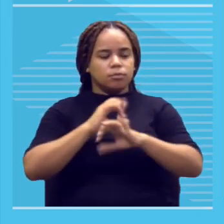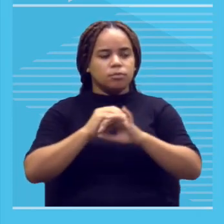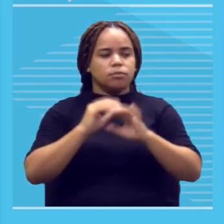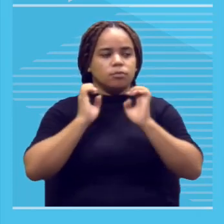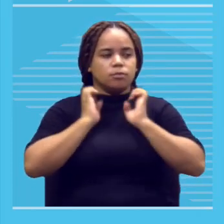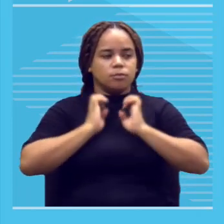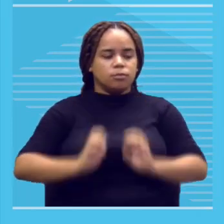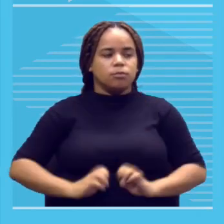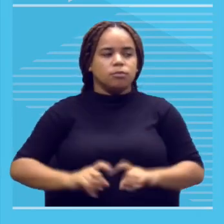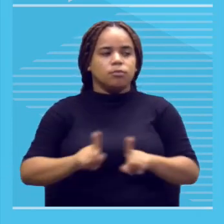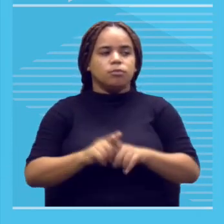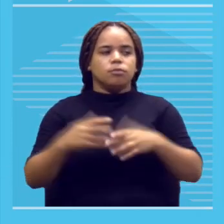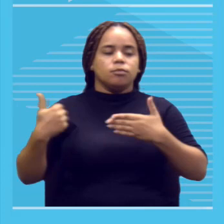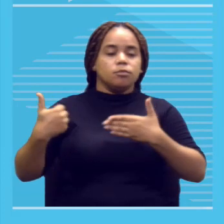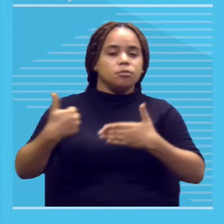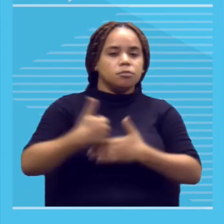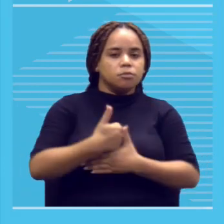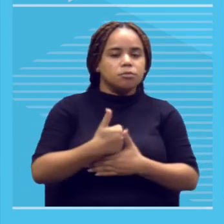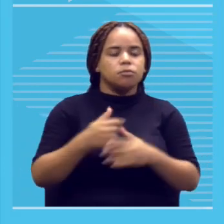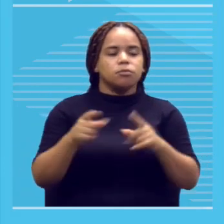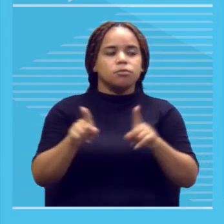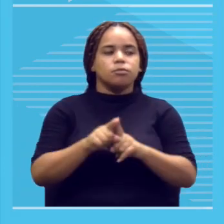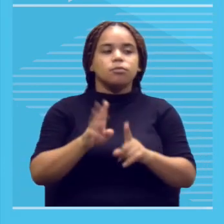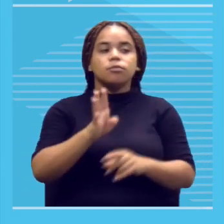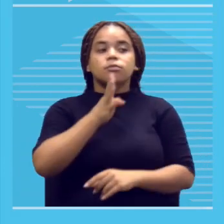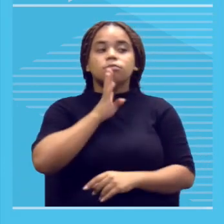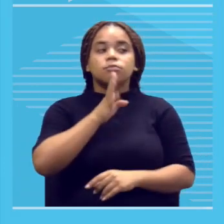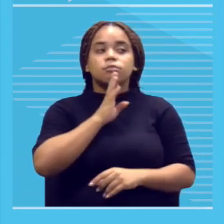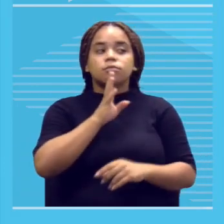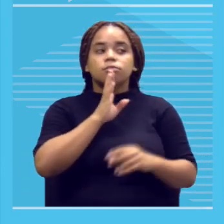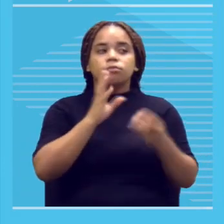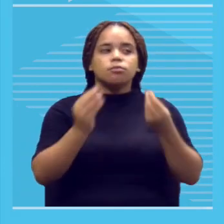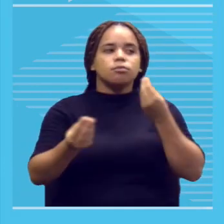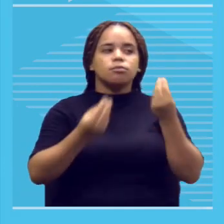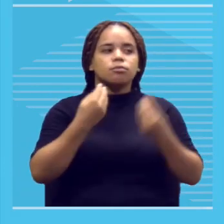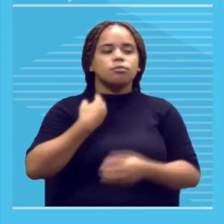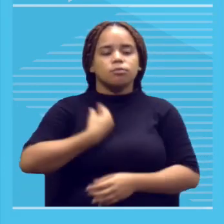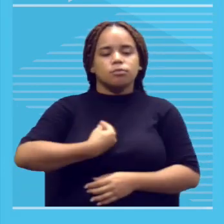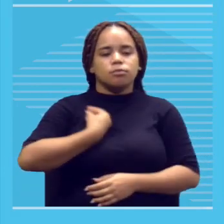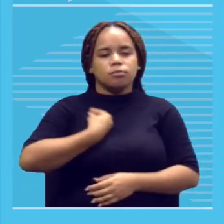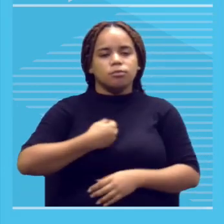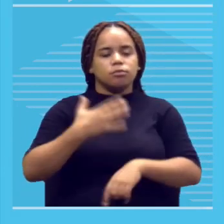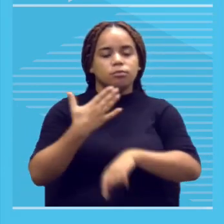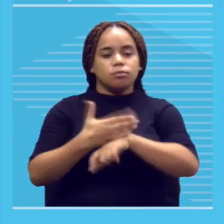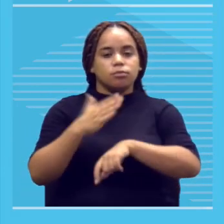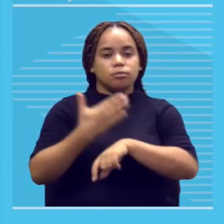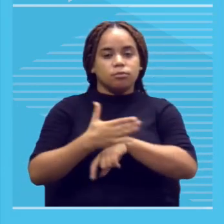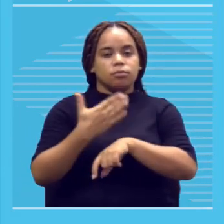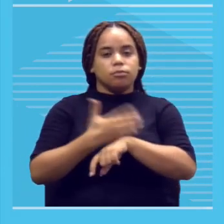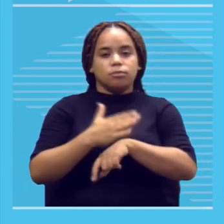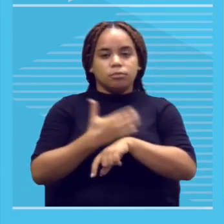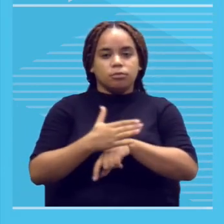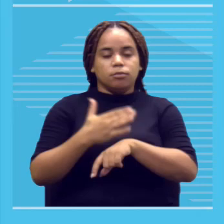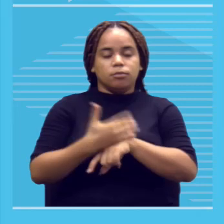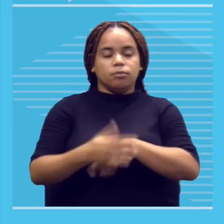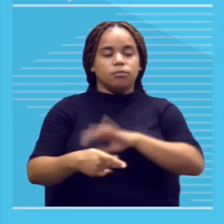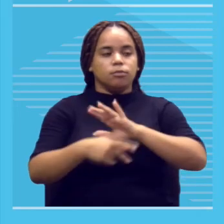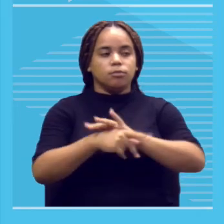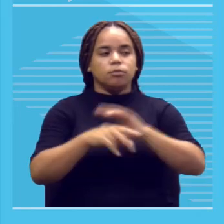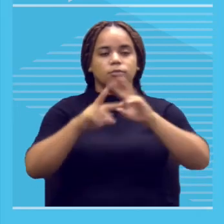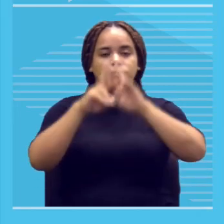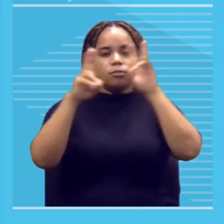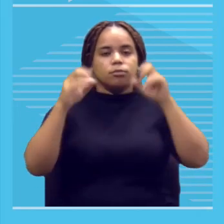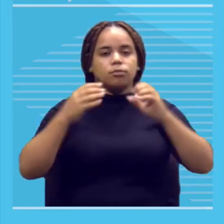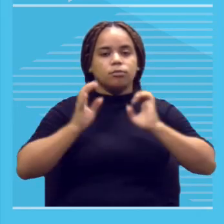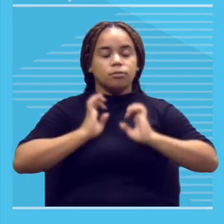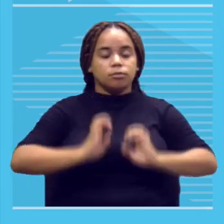a moral e ética e conhecer a forma como é vivenciada na prática essa dimensão ética